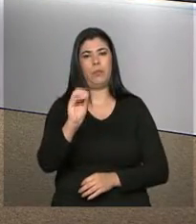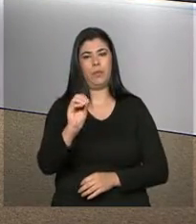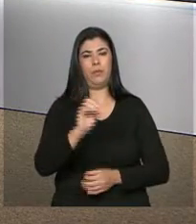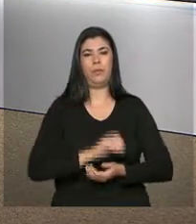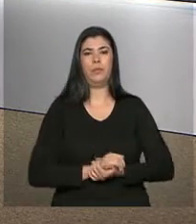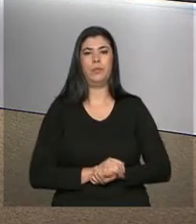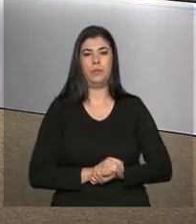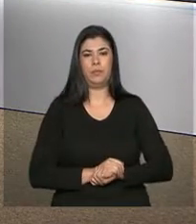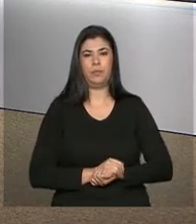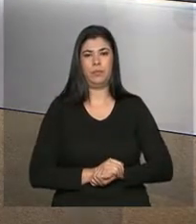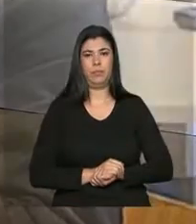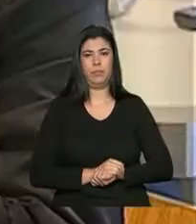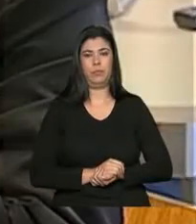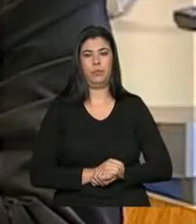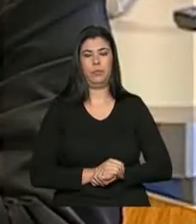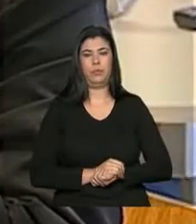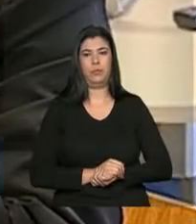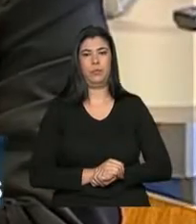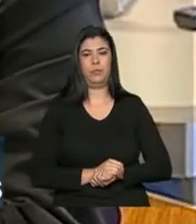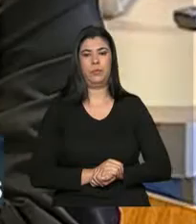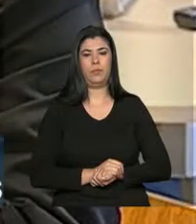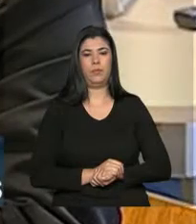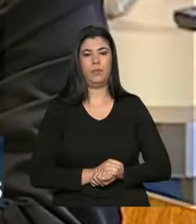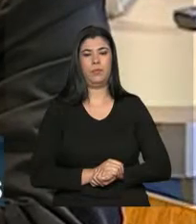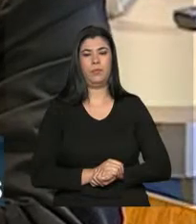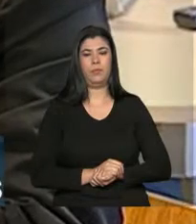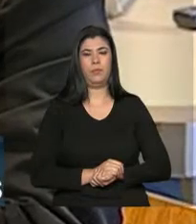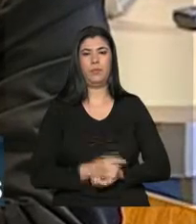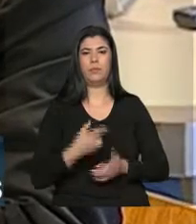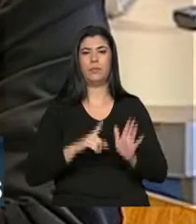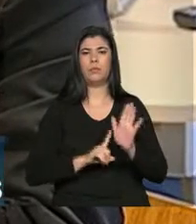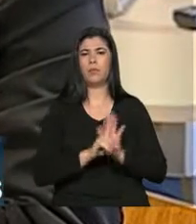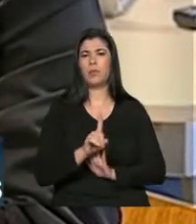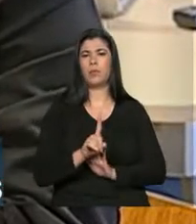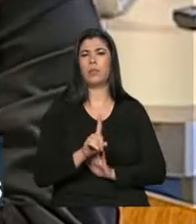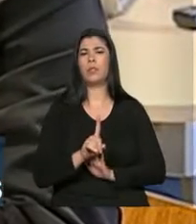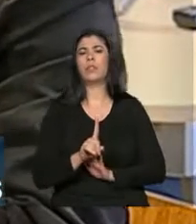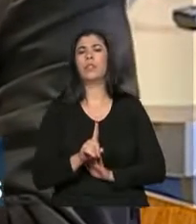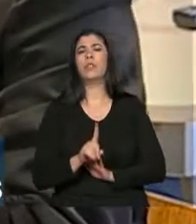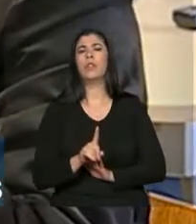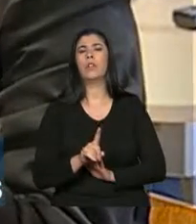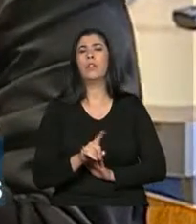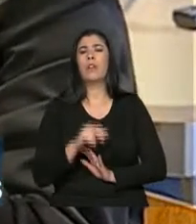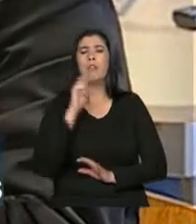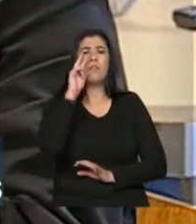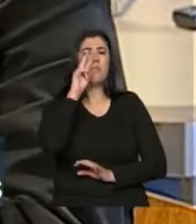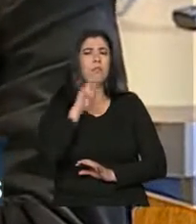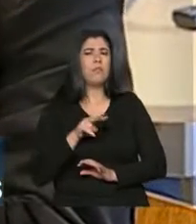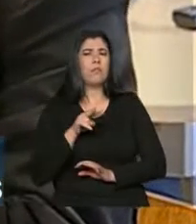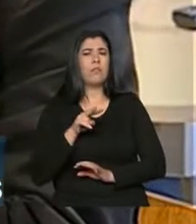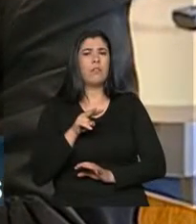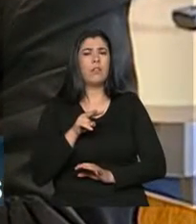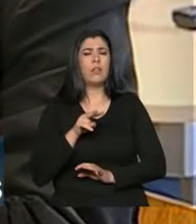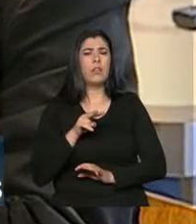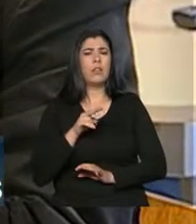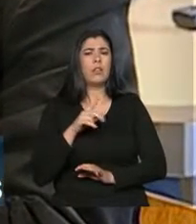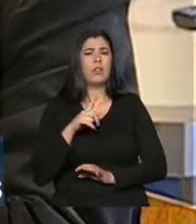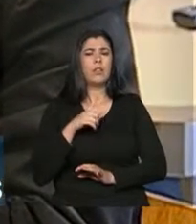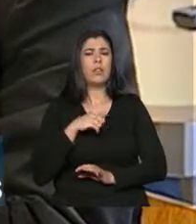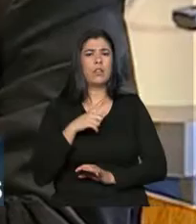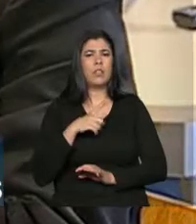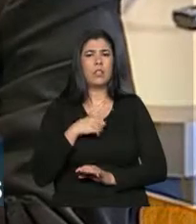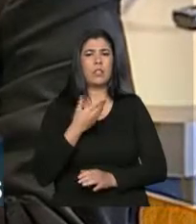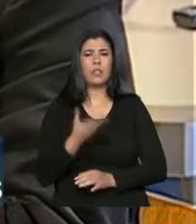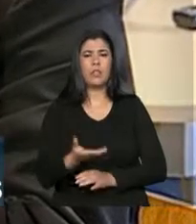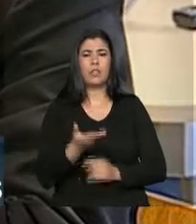Vasconcelos. São compilados, que eles são registrados, tá? Porque aqui, pelo que... o que